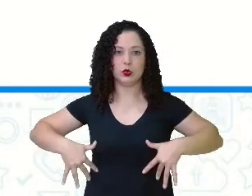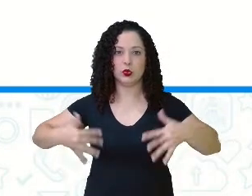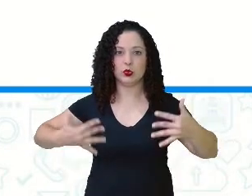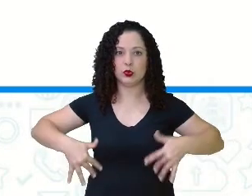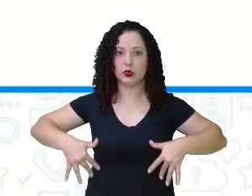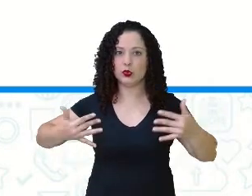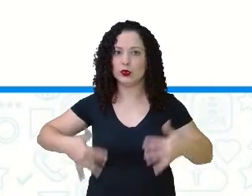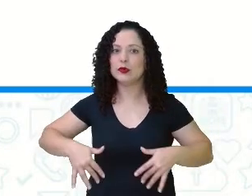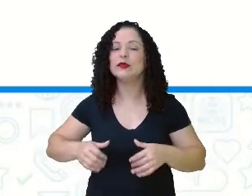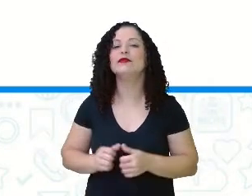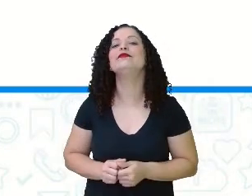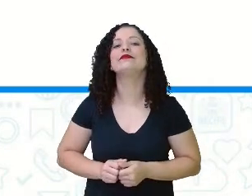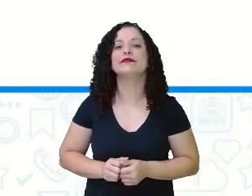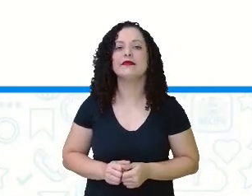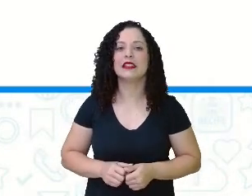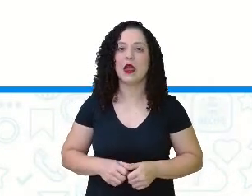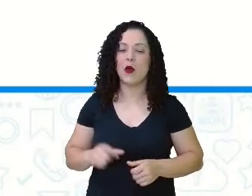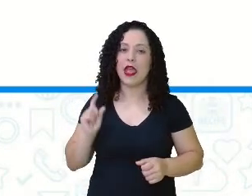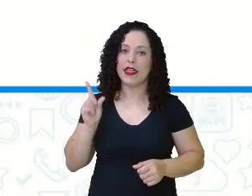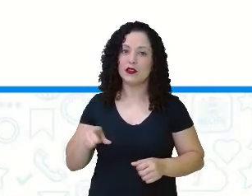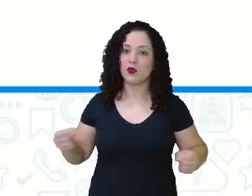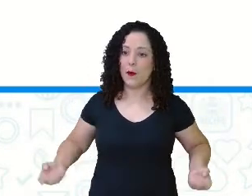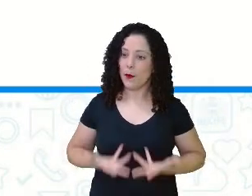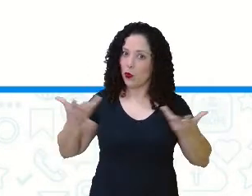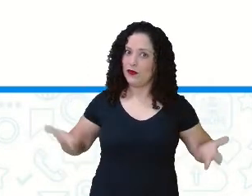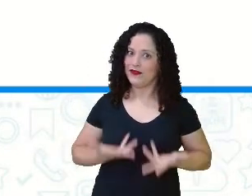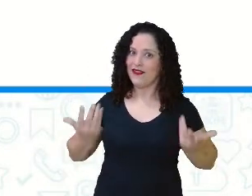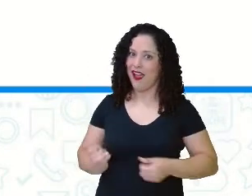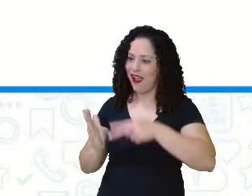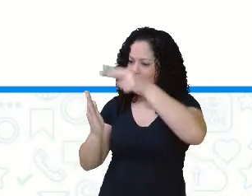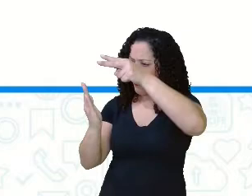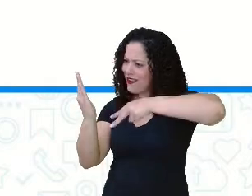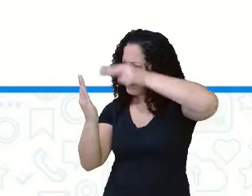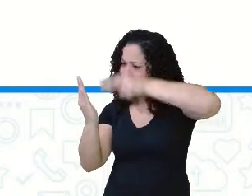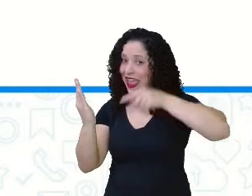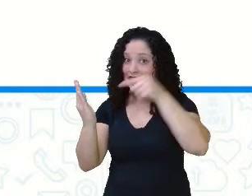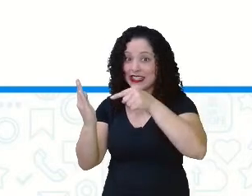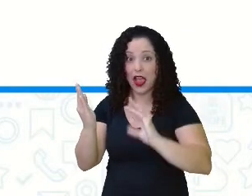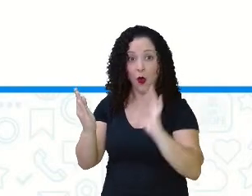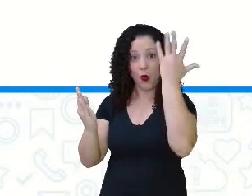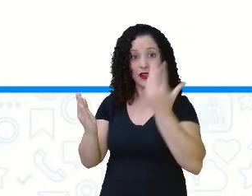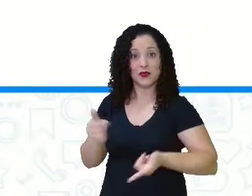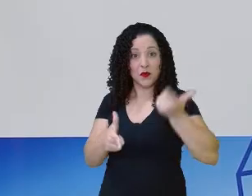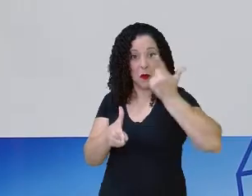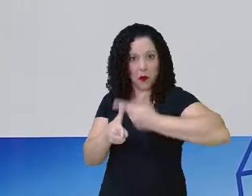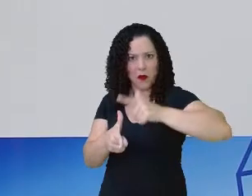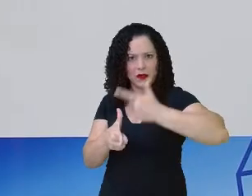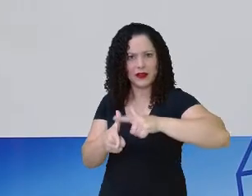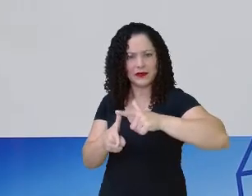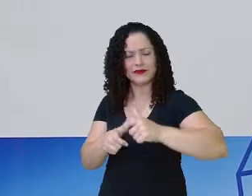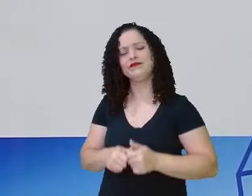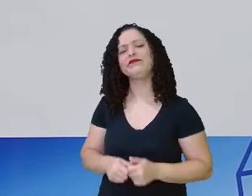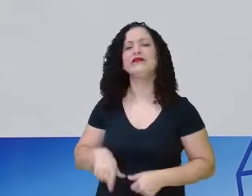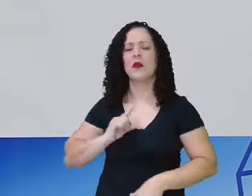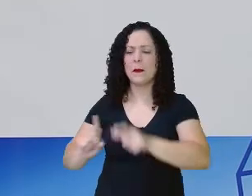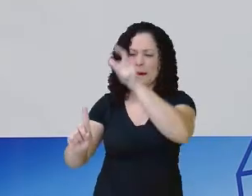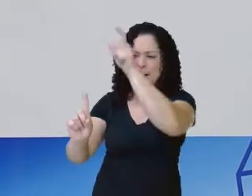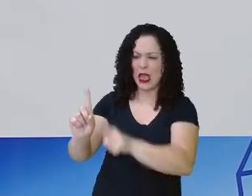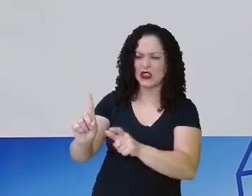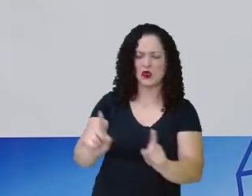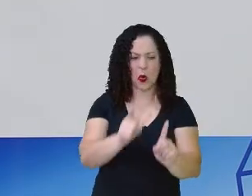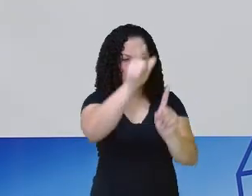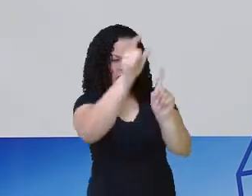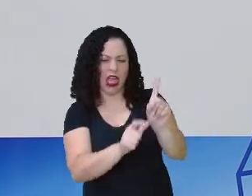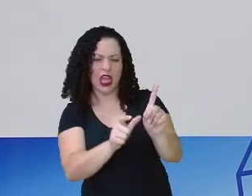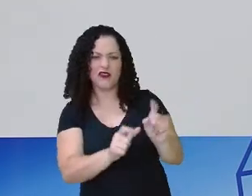fatos. O conflito instiga o leitor em relação à narrativa. É aí onde surge o problema, vamos dizer assim. Entre personagens ou